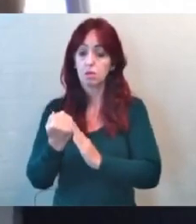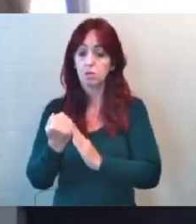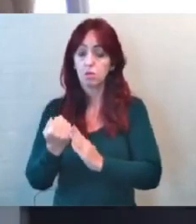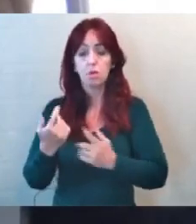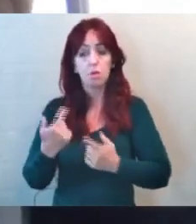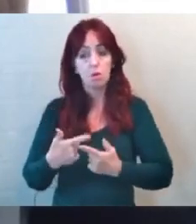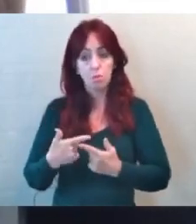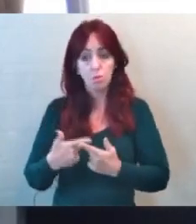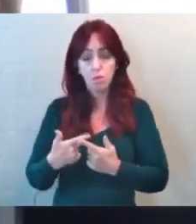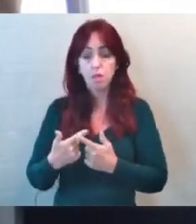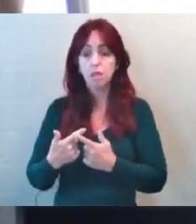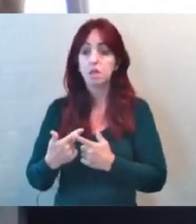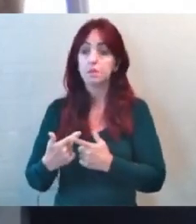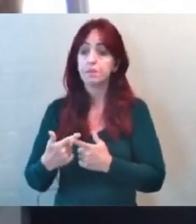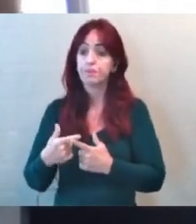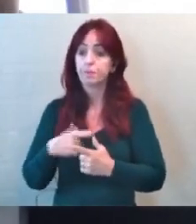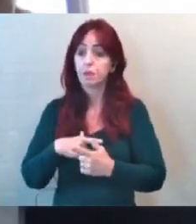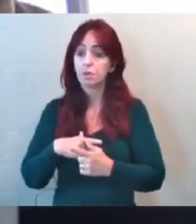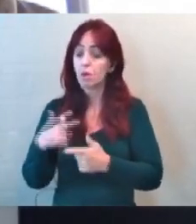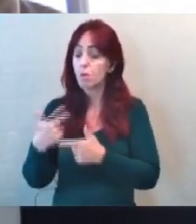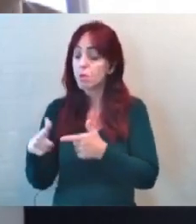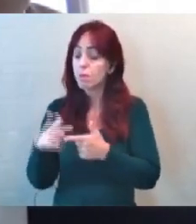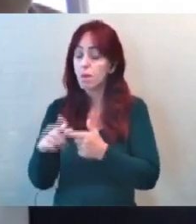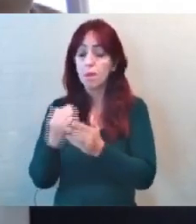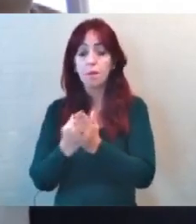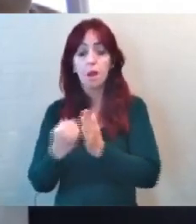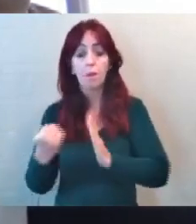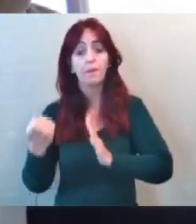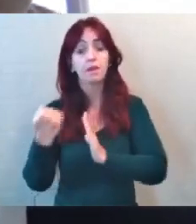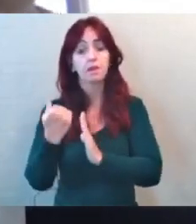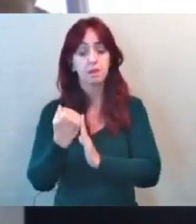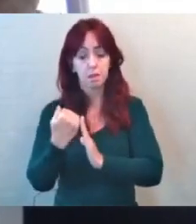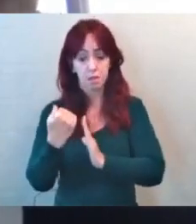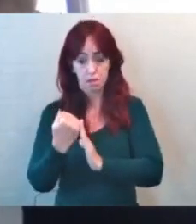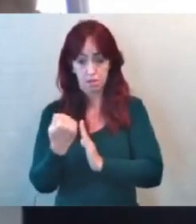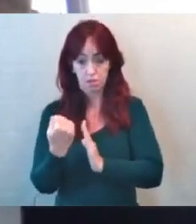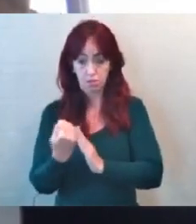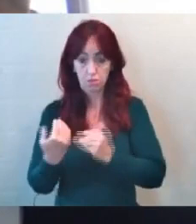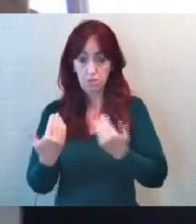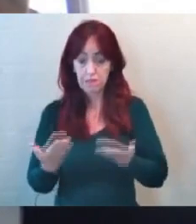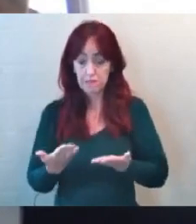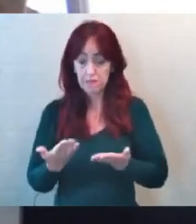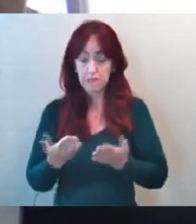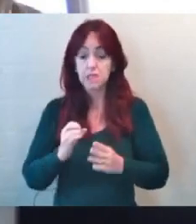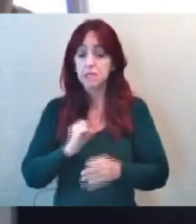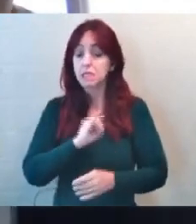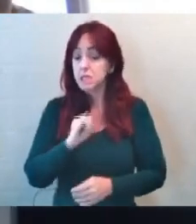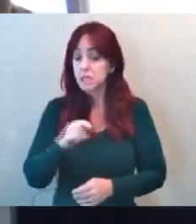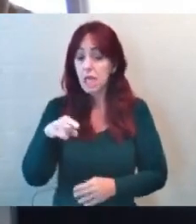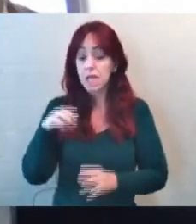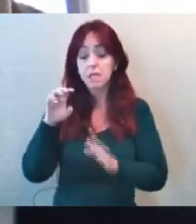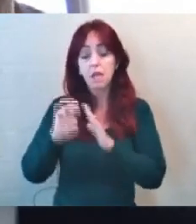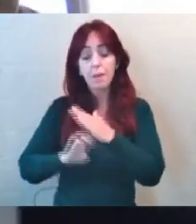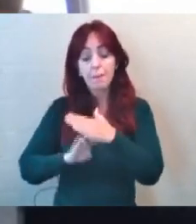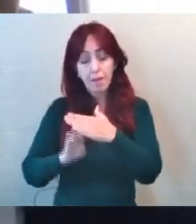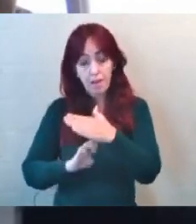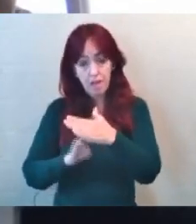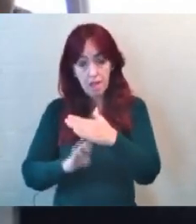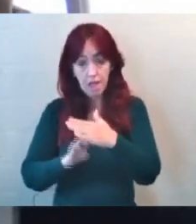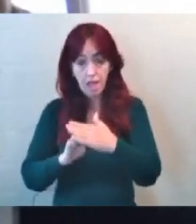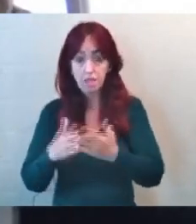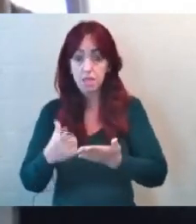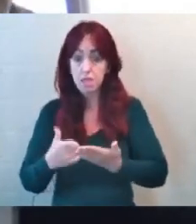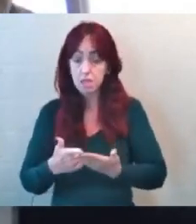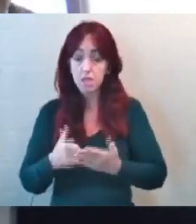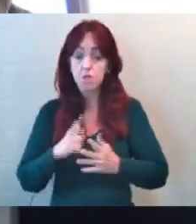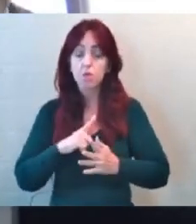aumentaram significativamente. E se essa empresa se presta a